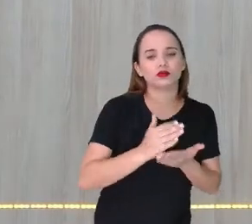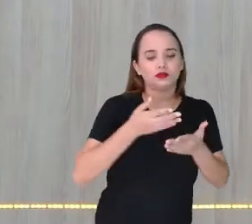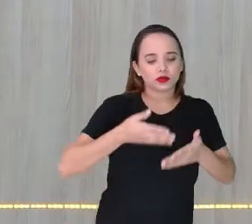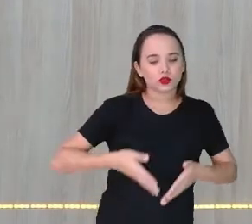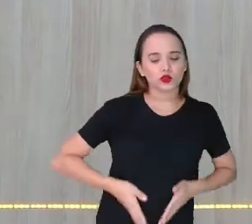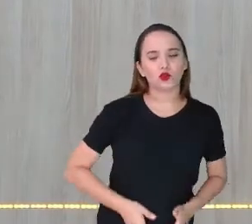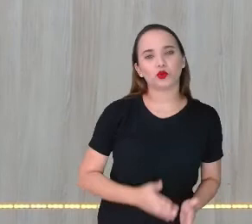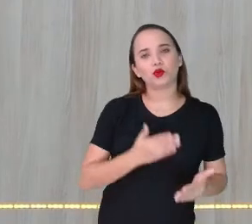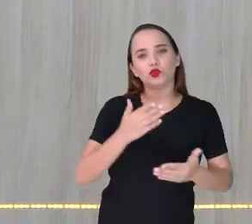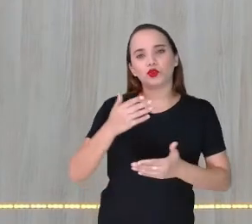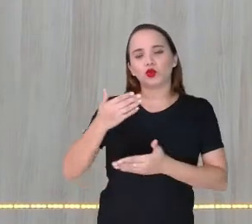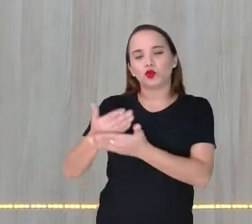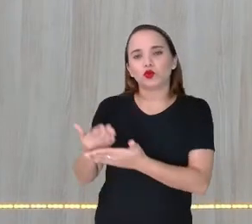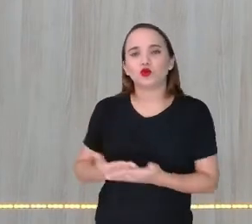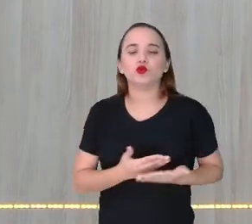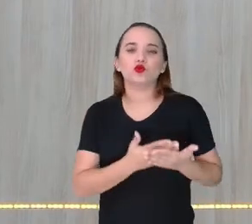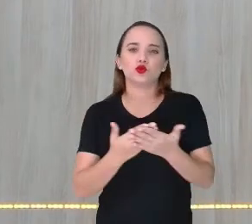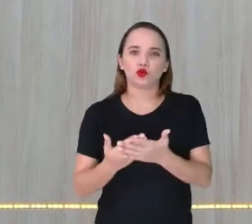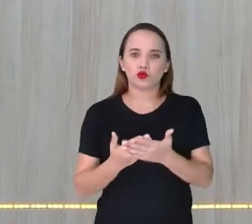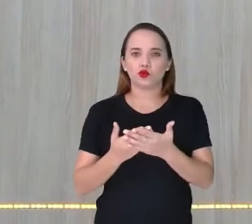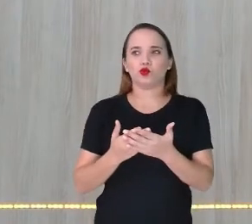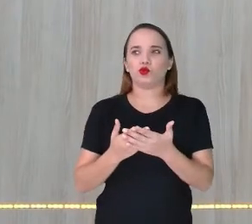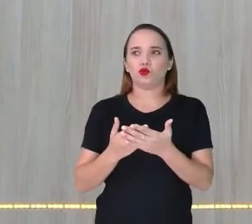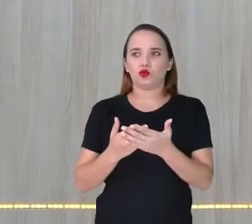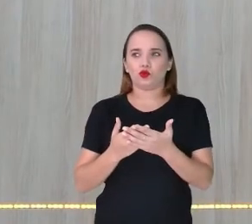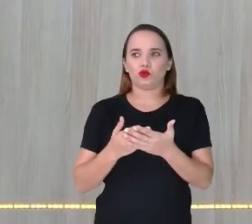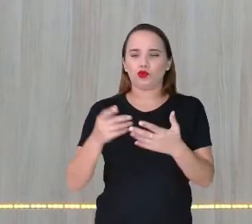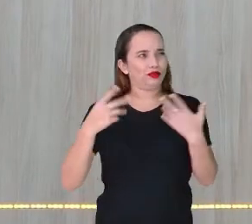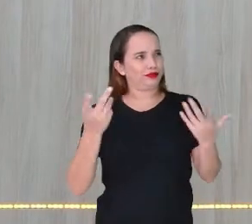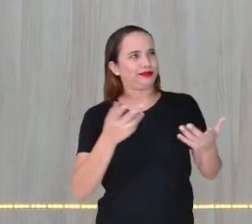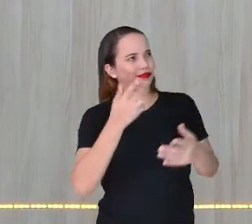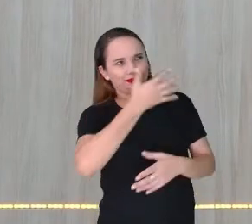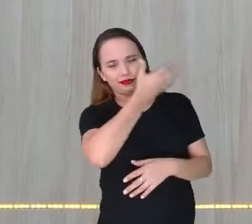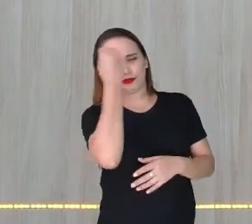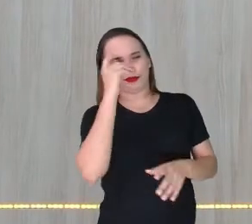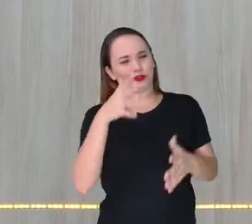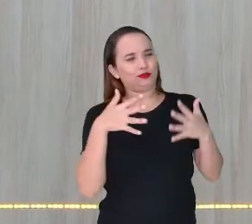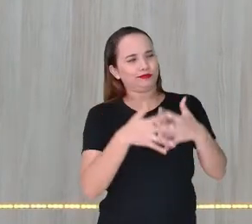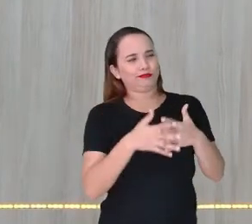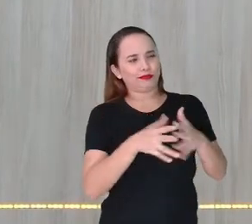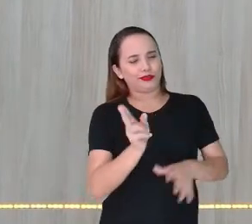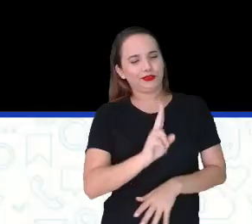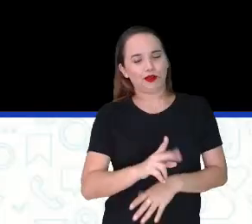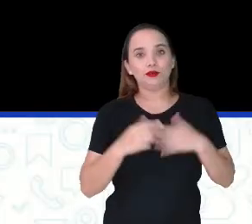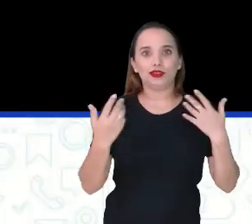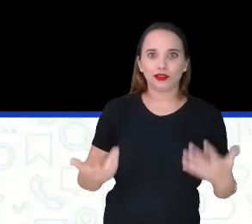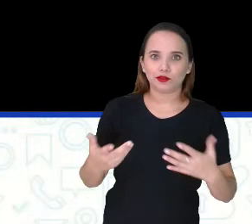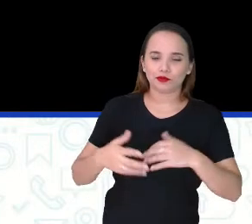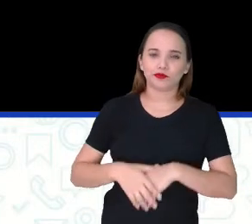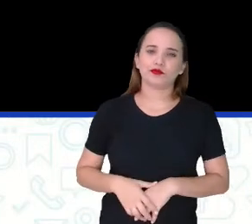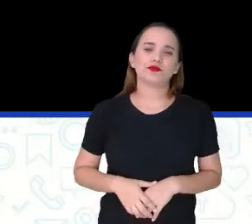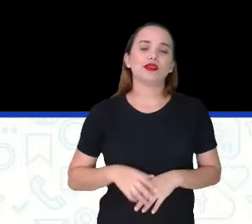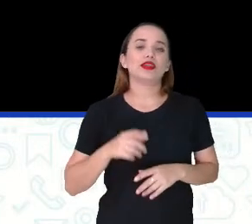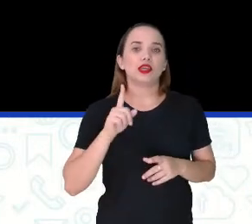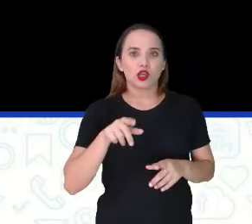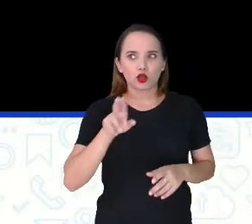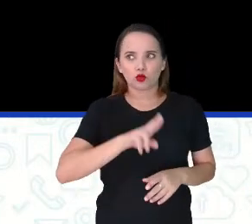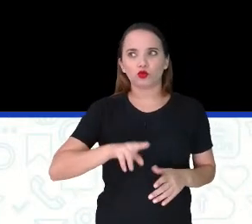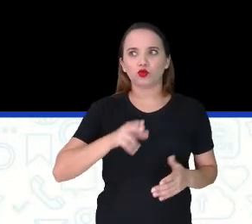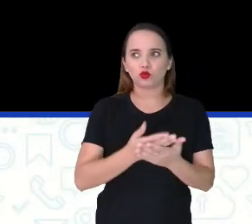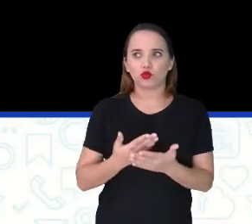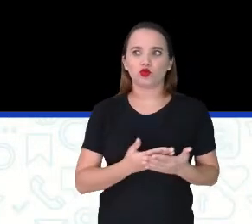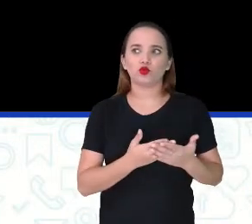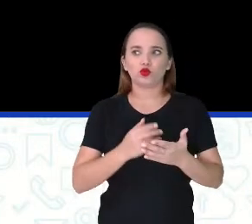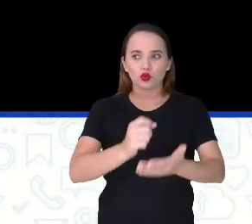esses estúdios, ó, falando aqui dos estúdios, os seus estudos e que ajudou a nossa